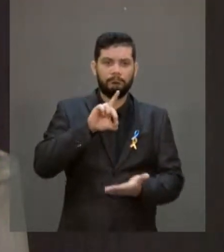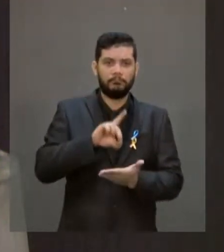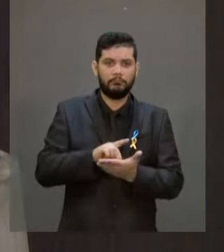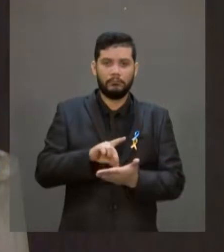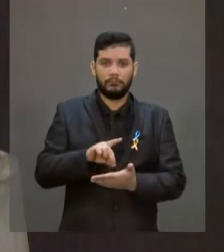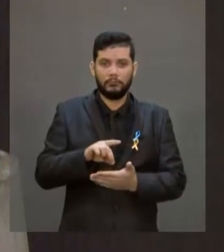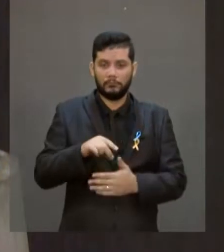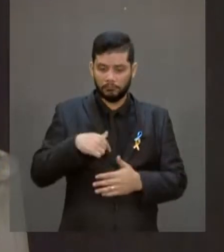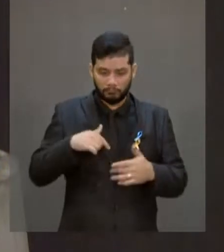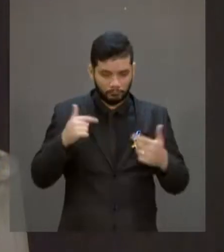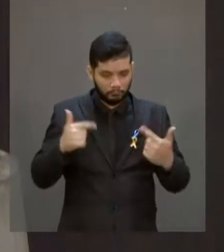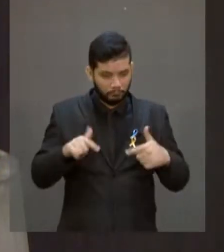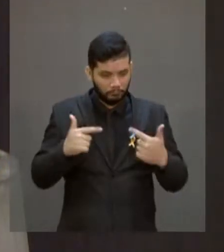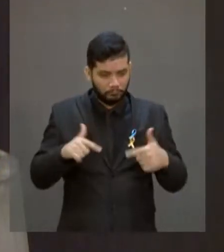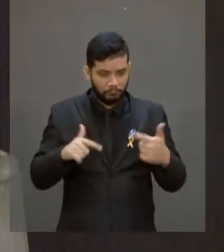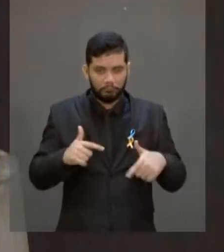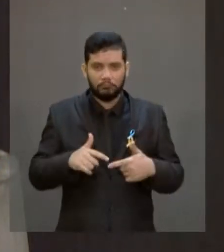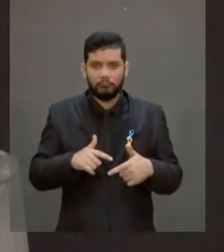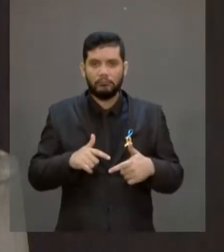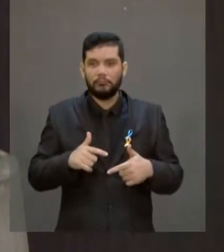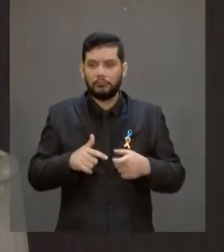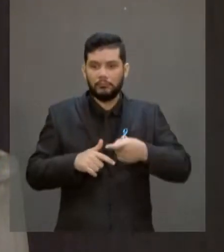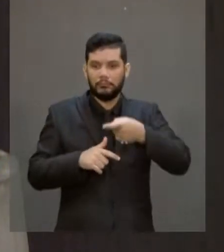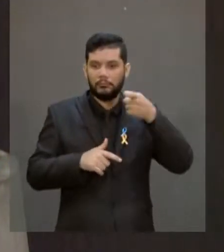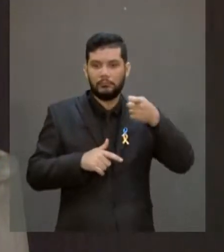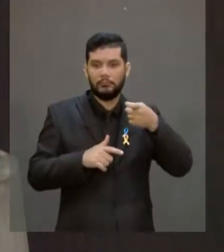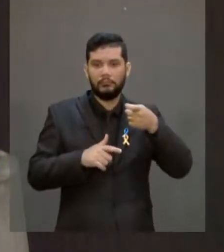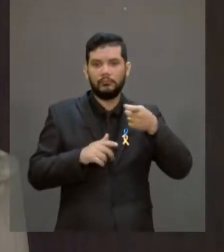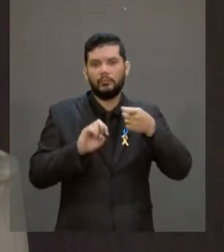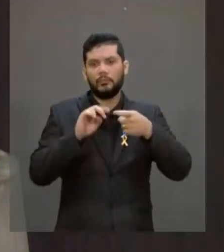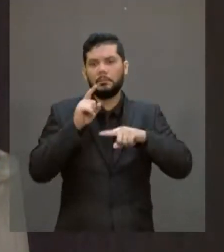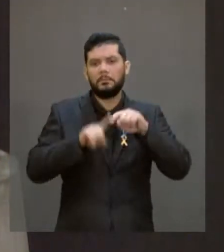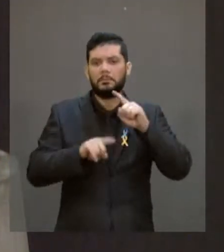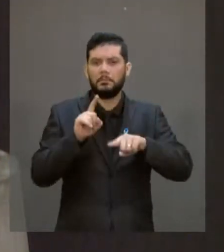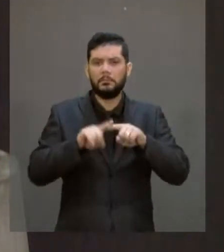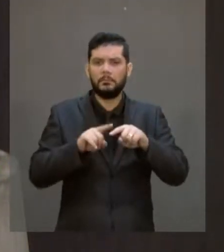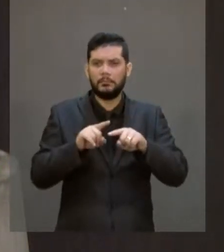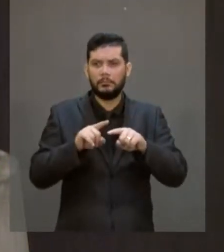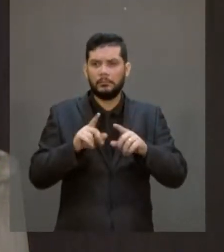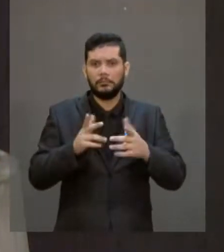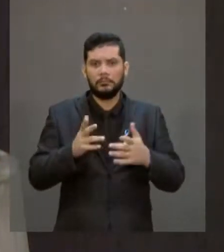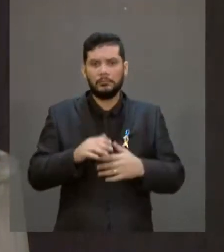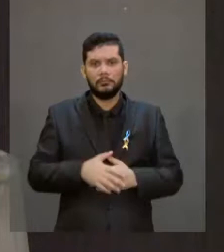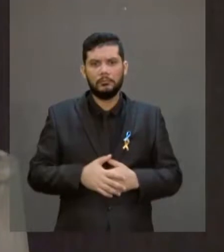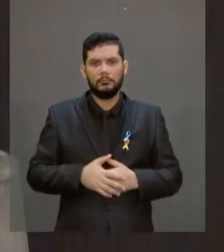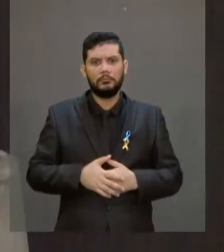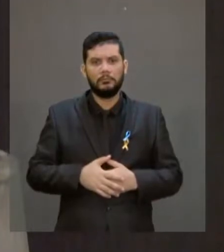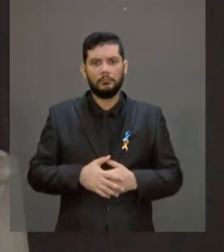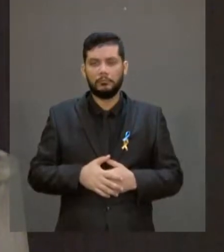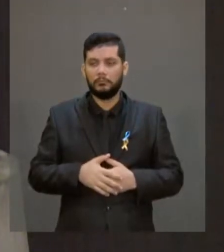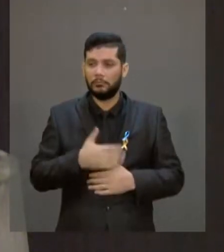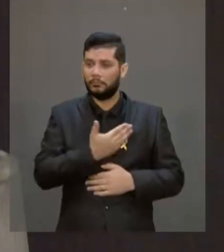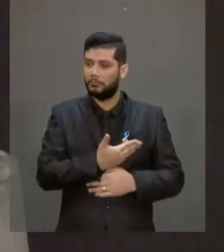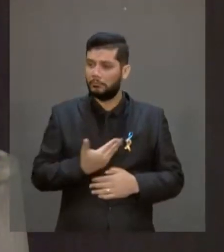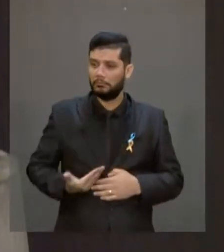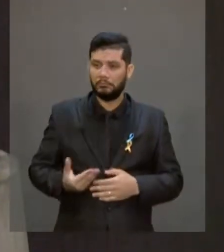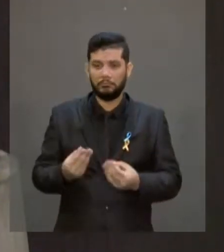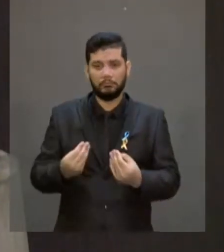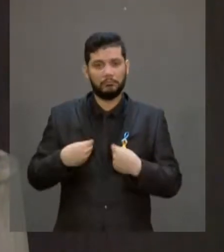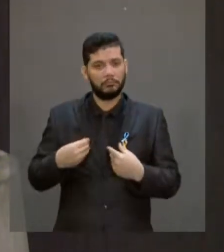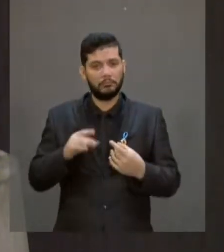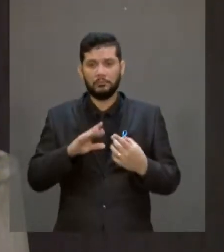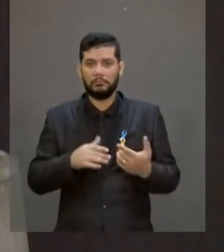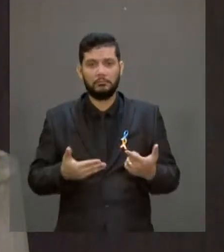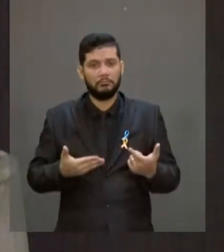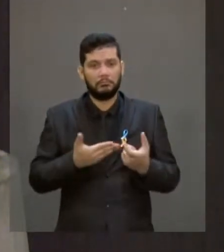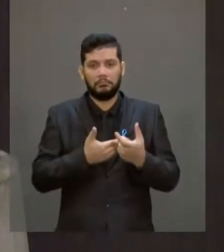não letal para fazer, por exemplo, uma abordagem. Portanto, o Estado ele só me permite o armamento letal, ele não me permite o armamento não